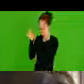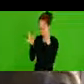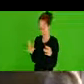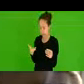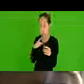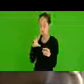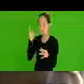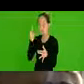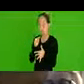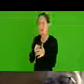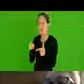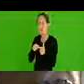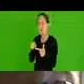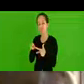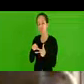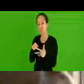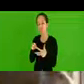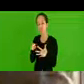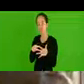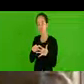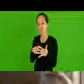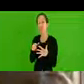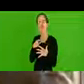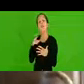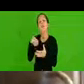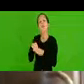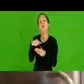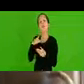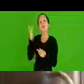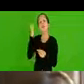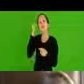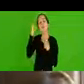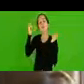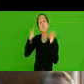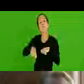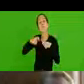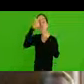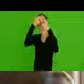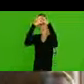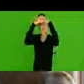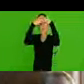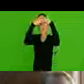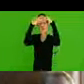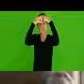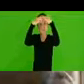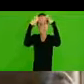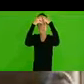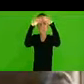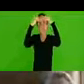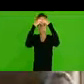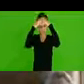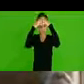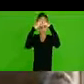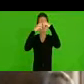foi lançando, foi ampliando outras redes de possibilidade de reflexão acerca de que os